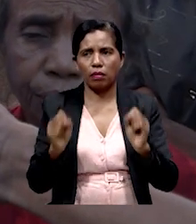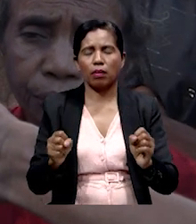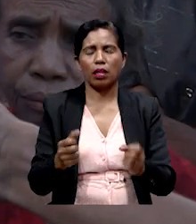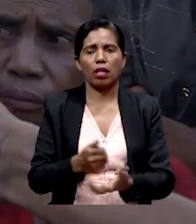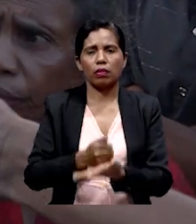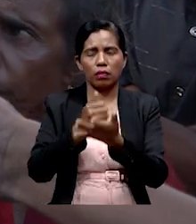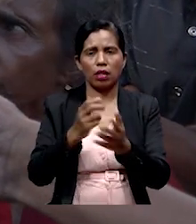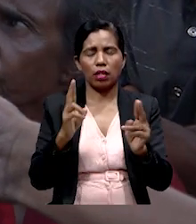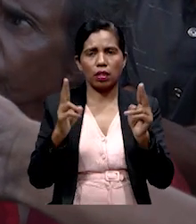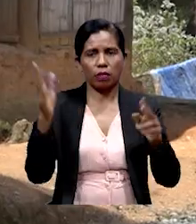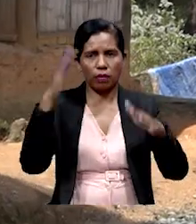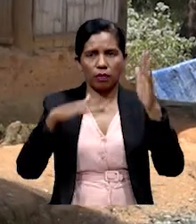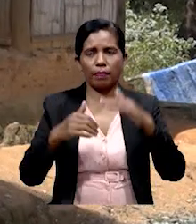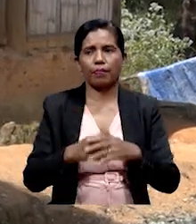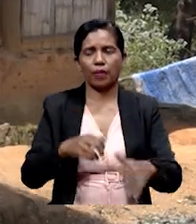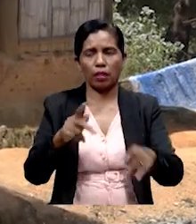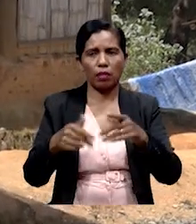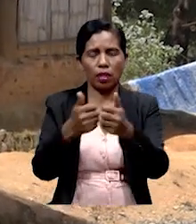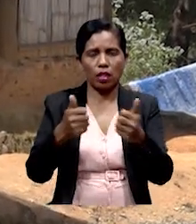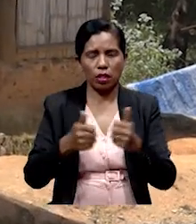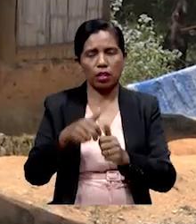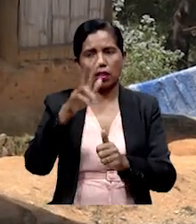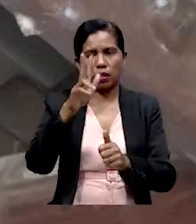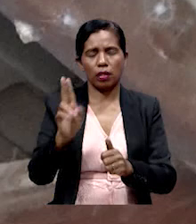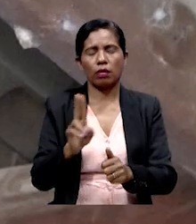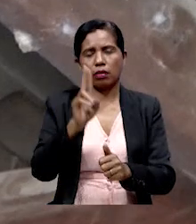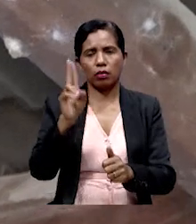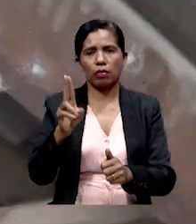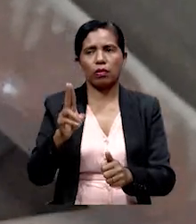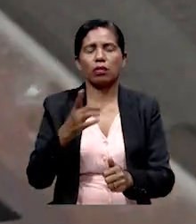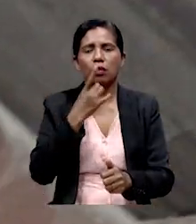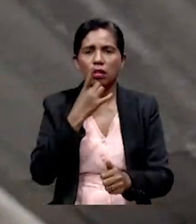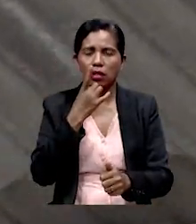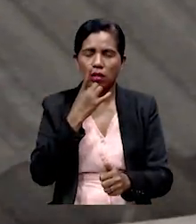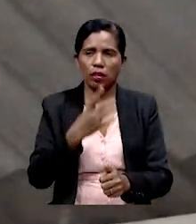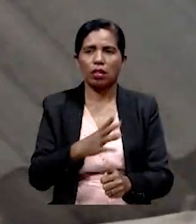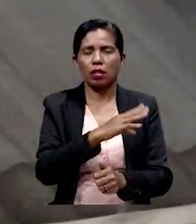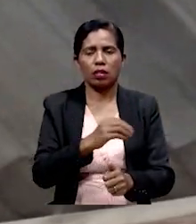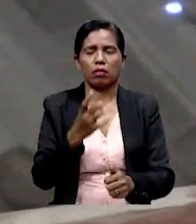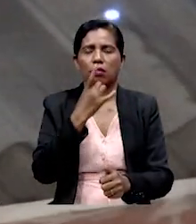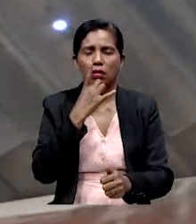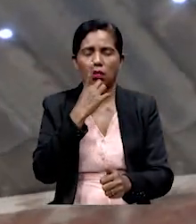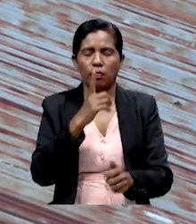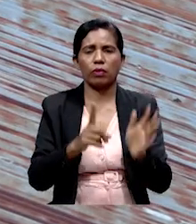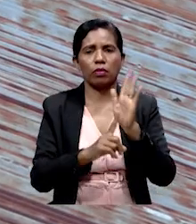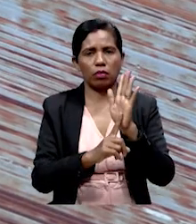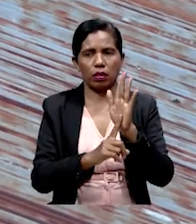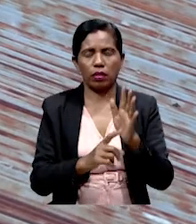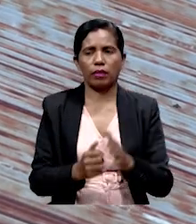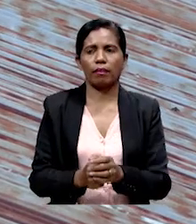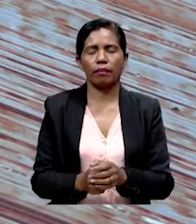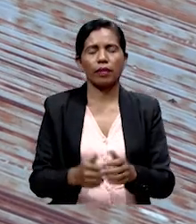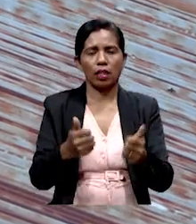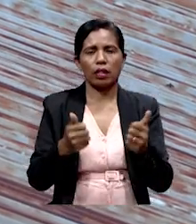les problema durante ne comunidade e aldeia tolo ne balon uza solar panel no balon uza lampu lokal Suku Saloi Craic e aldeia